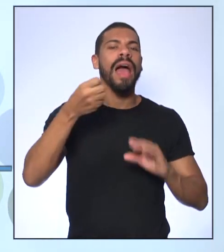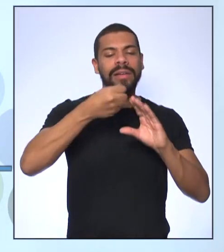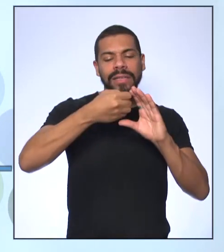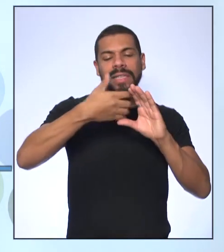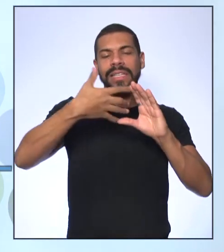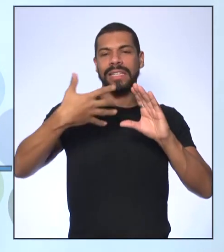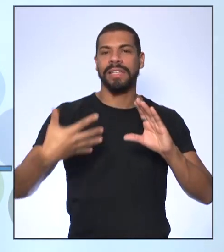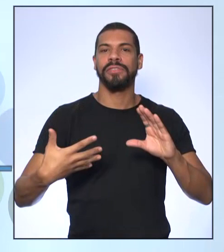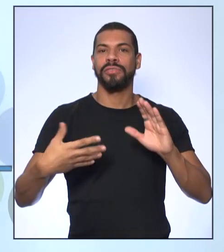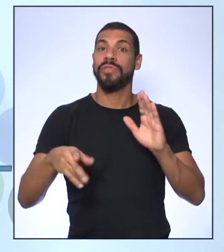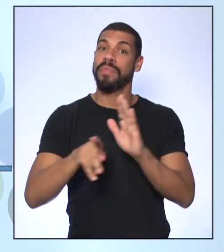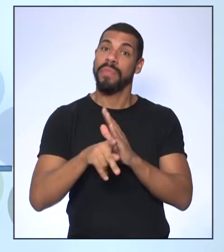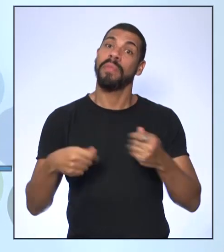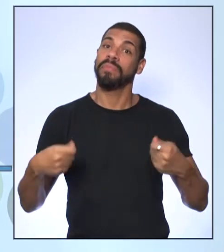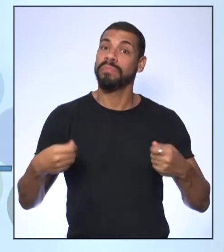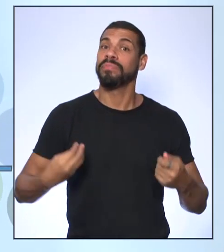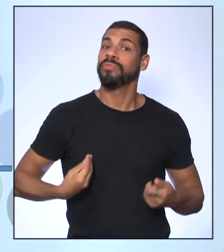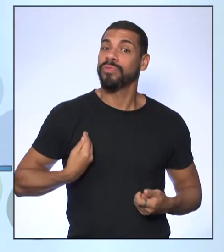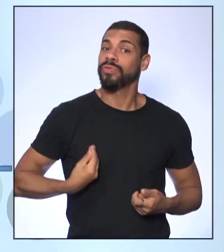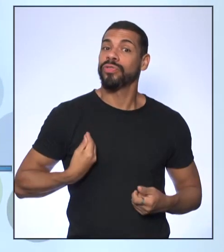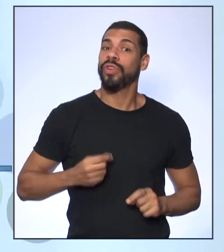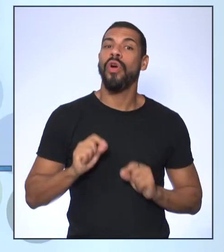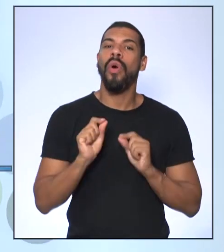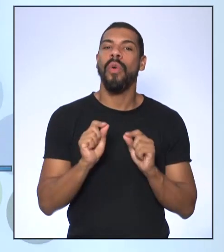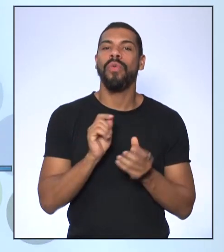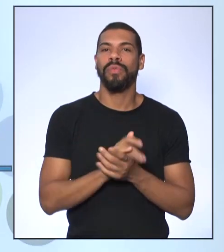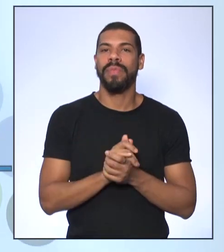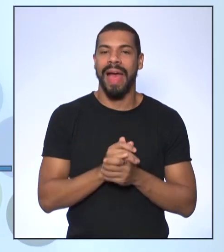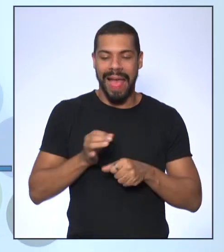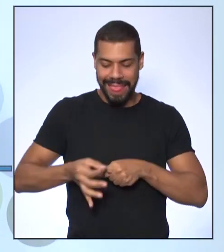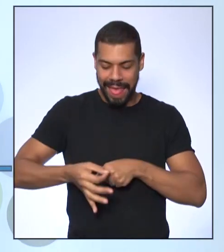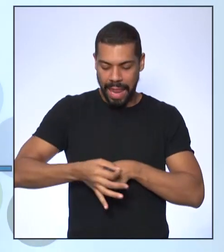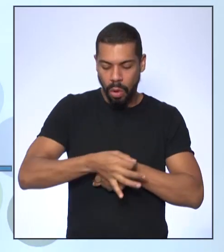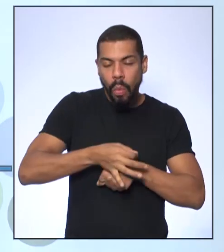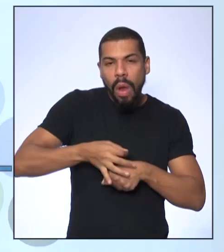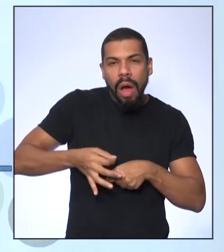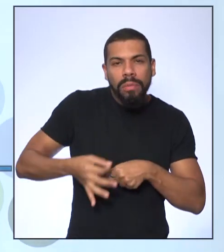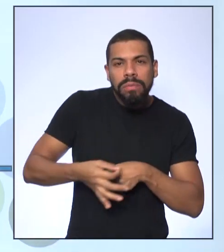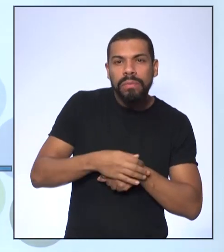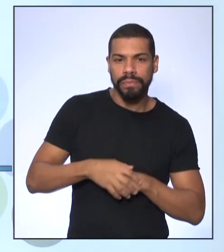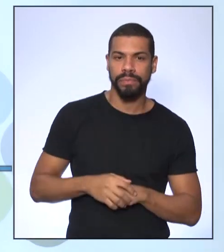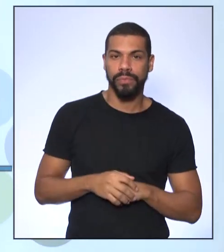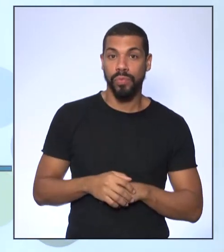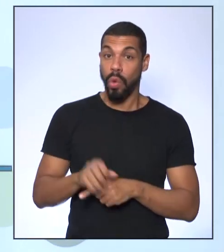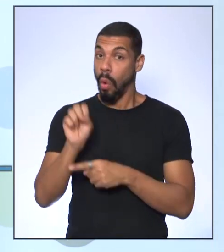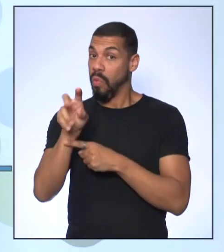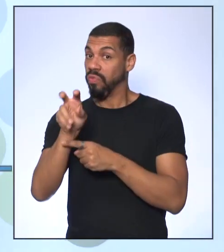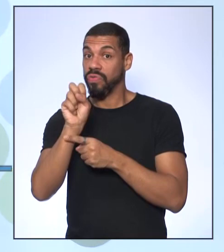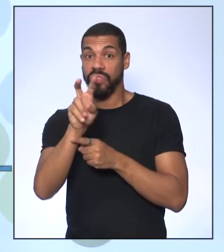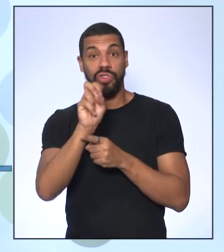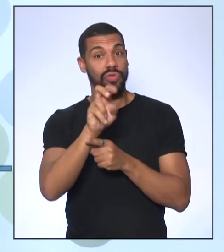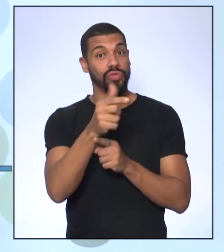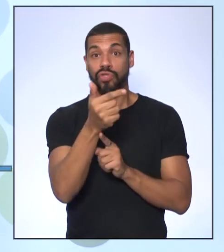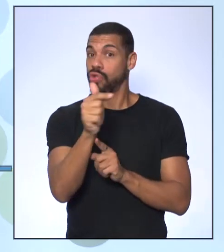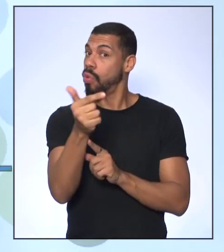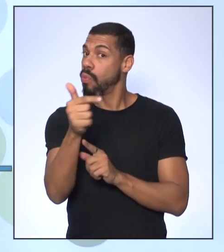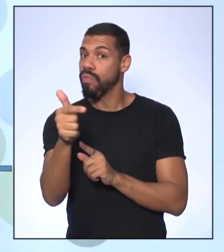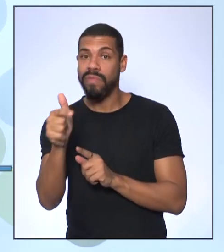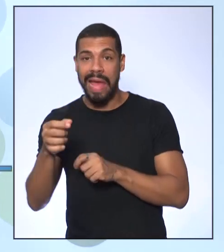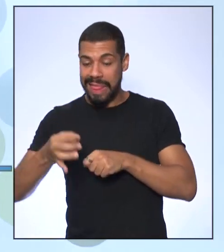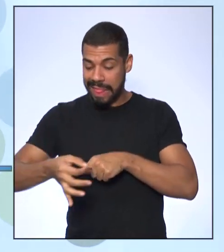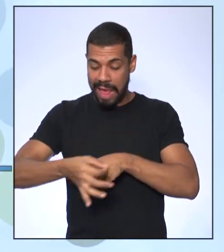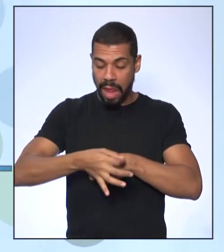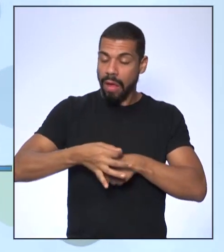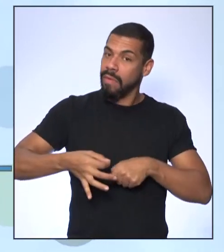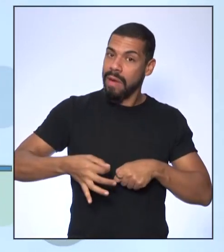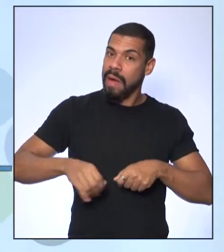que exige no momento para ser considerado um ser vivo, que é a célula. O vírus ele não possui célula. Ele